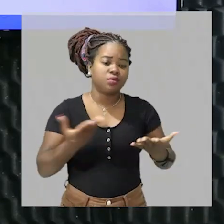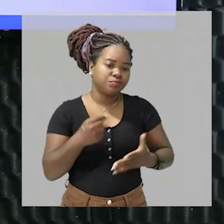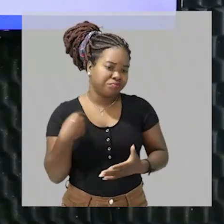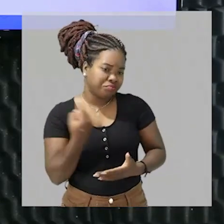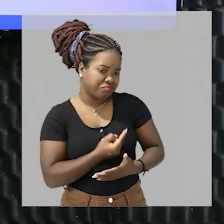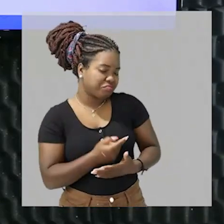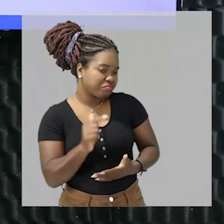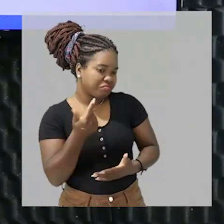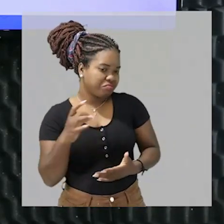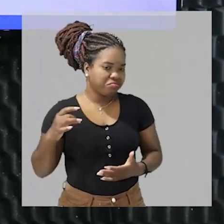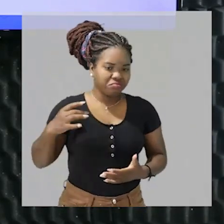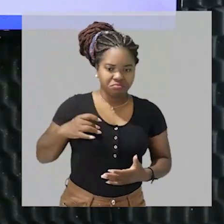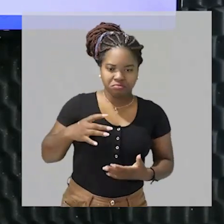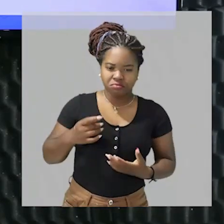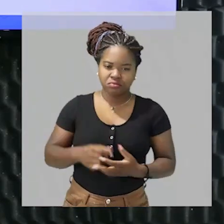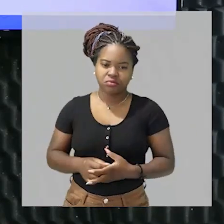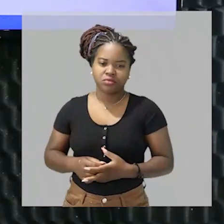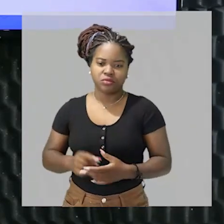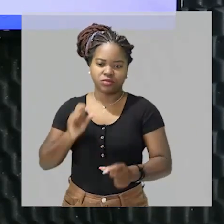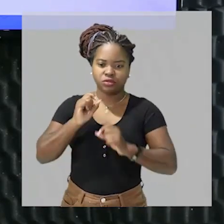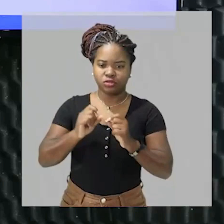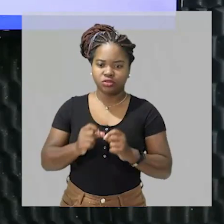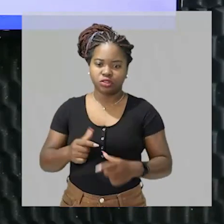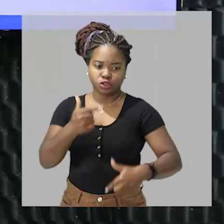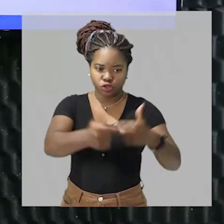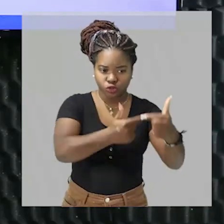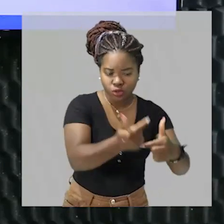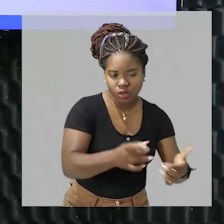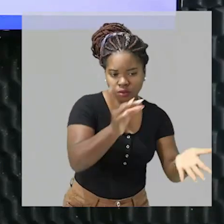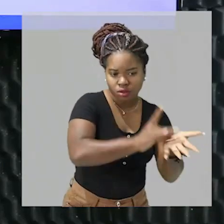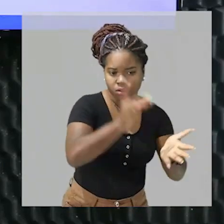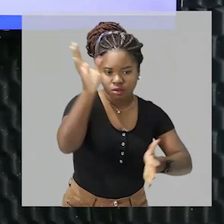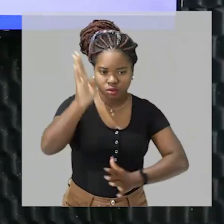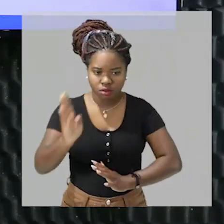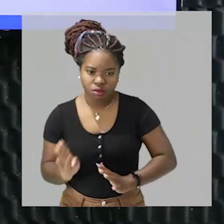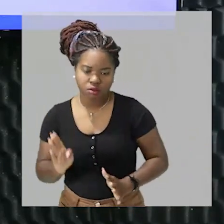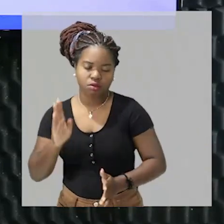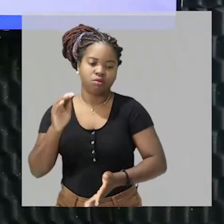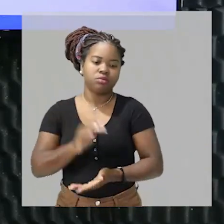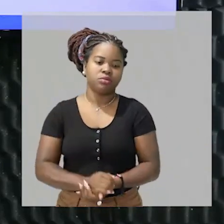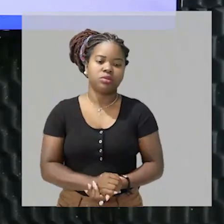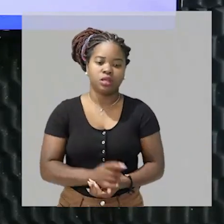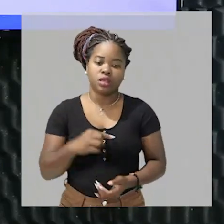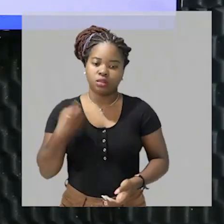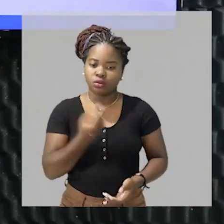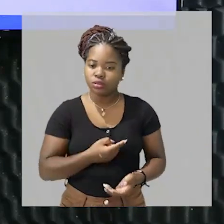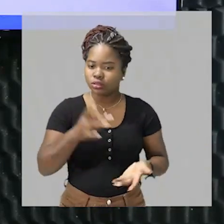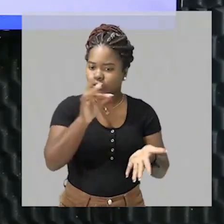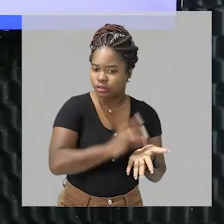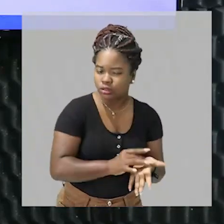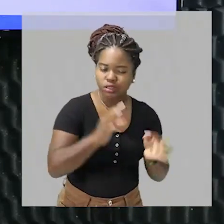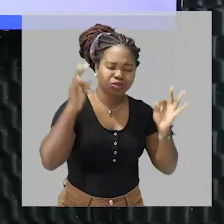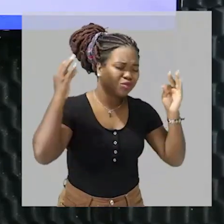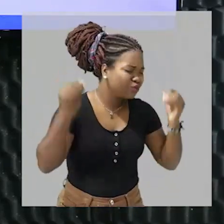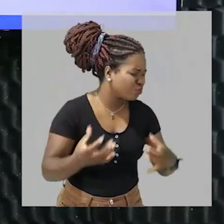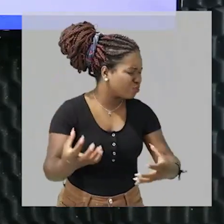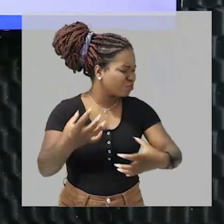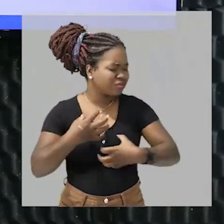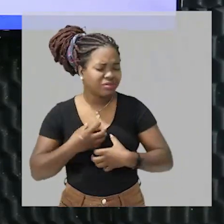mais medo de afrontar a realidade brasileira. A nossa realidade em todos os sentidos e todas